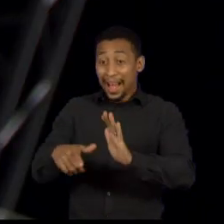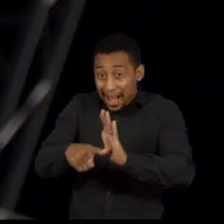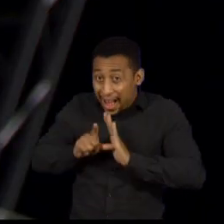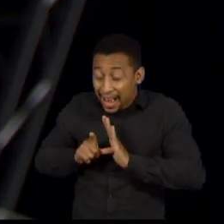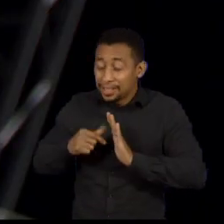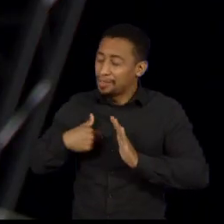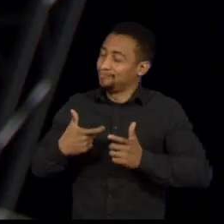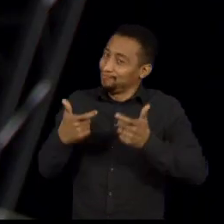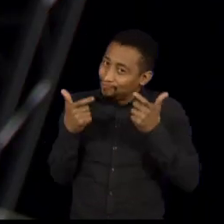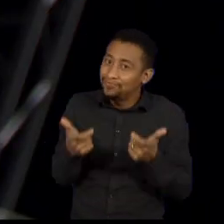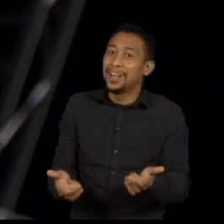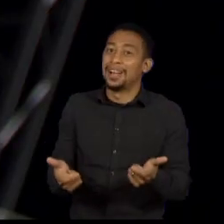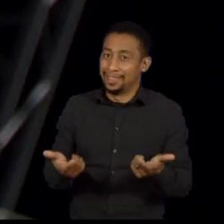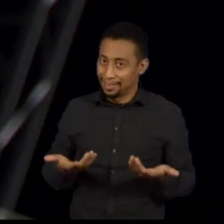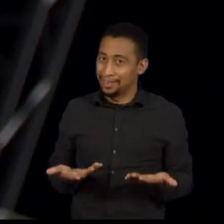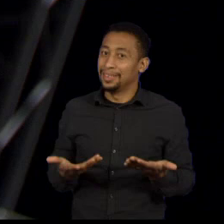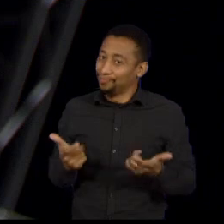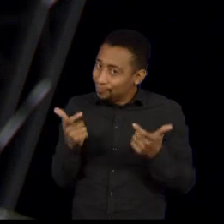agradável